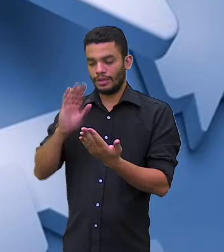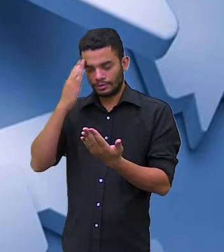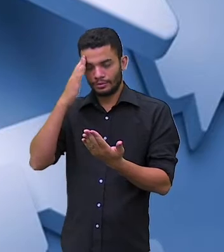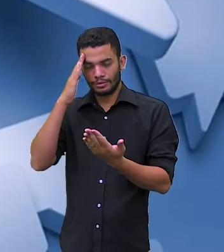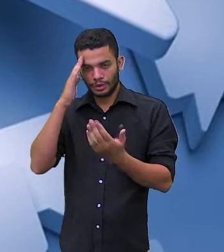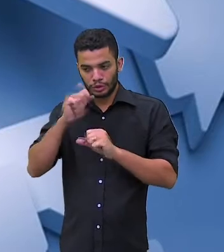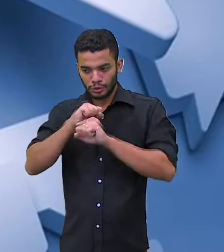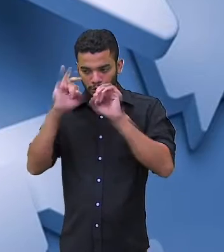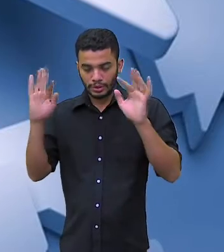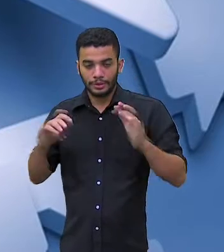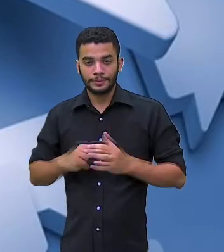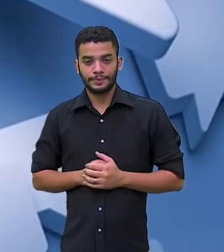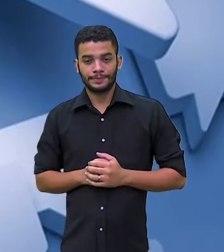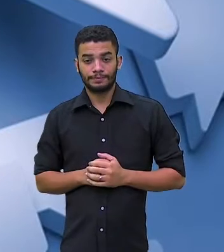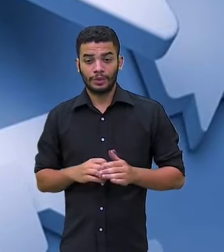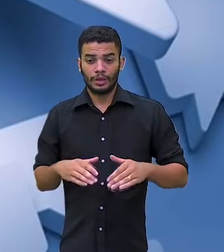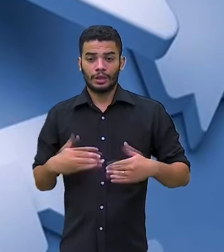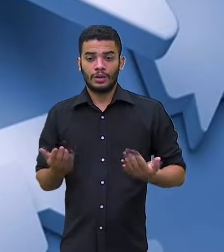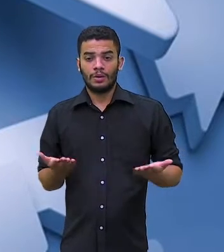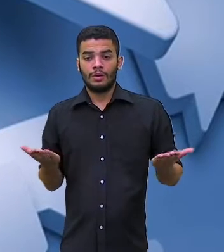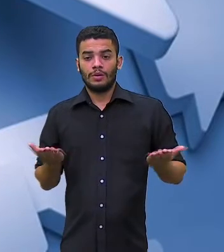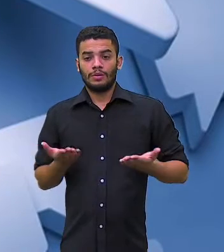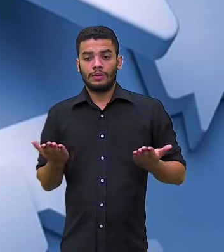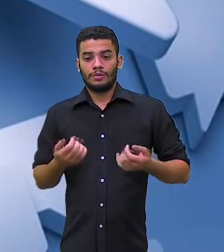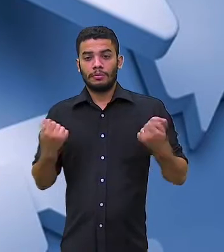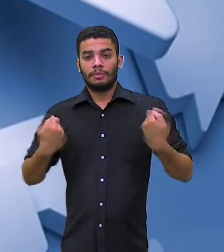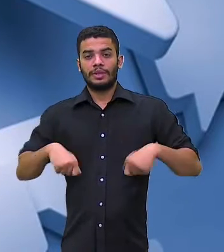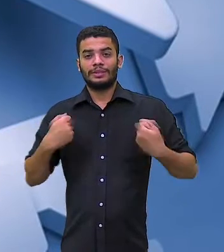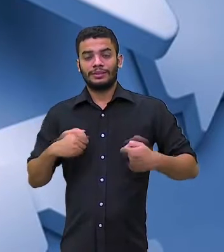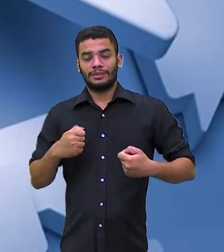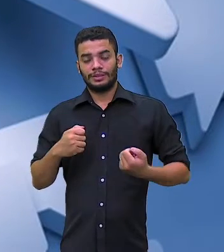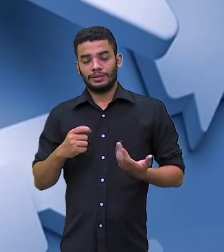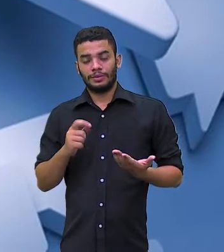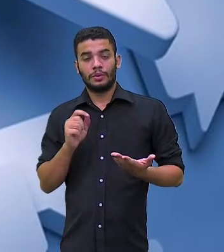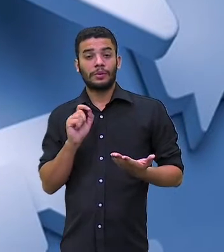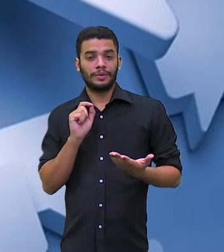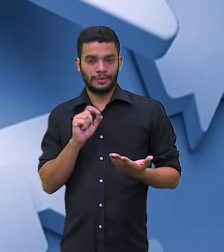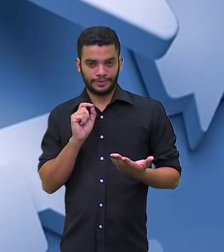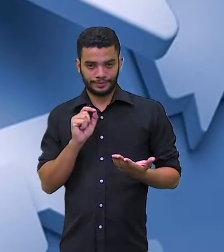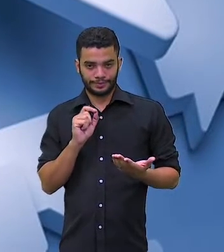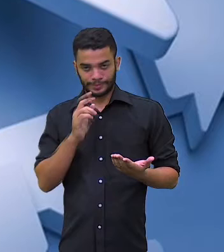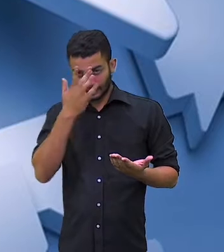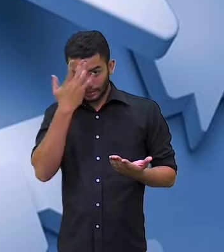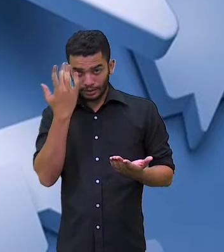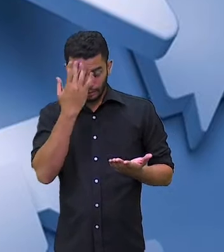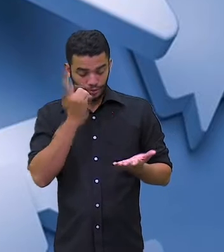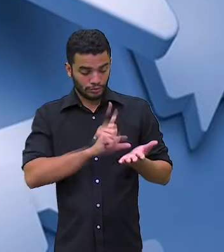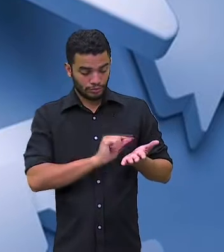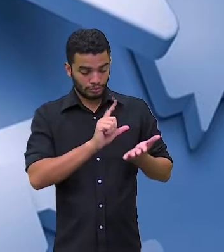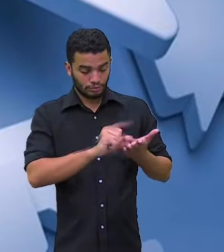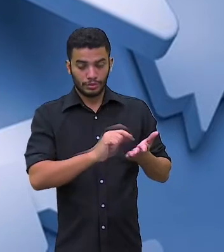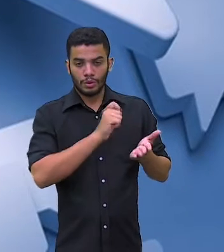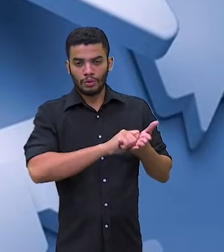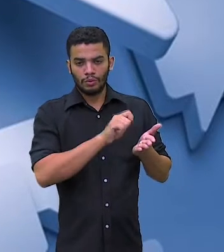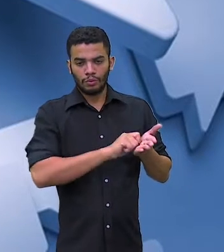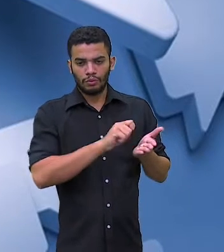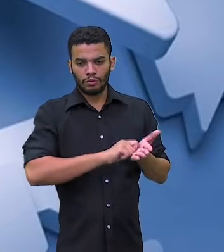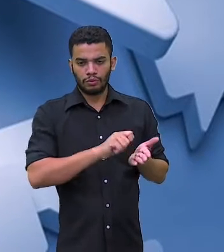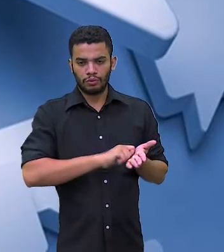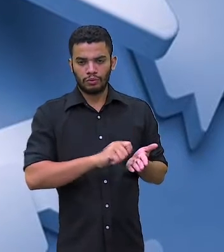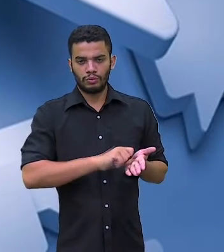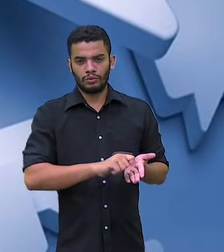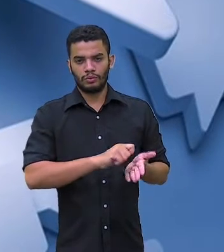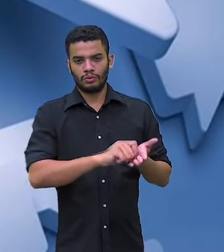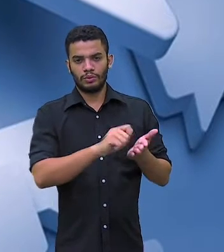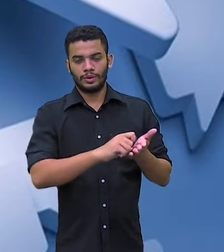o que que a gente tem que entender aqui? Que, né, o autor aí, né, o articulista aí, ele costuma apresentar, né,